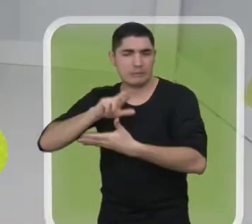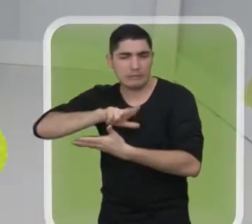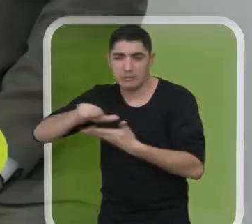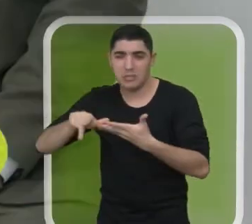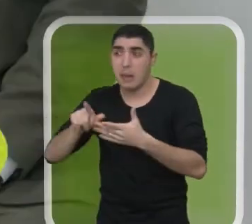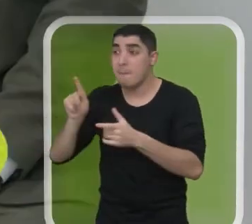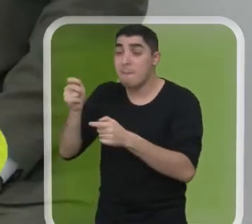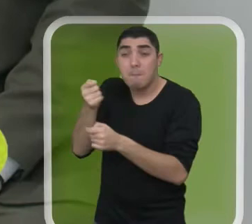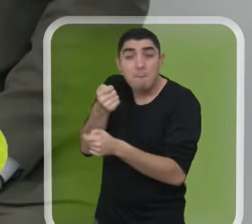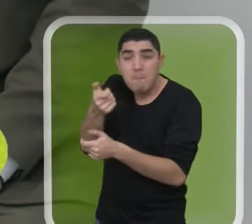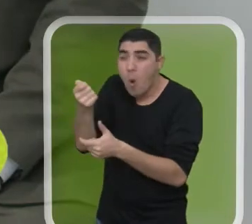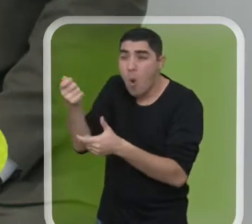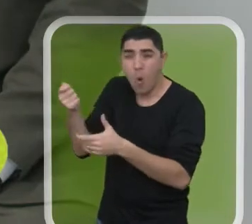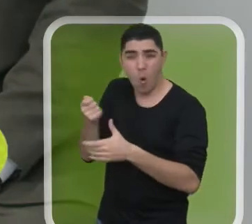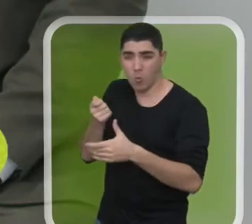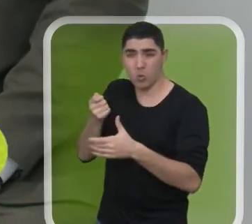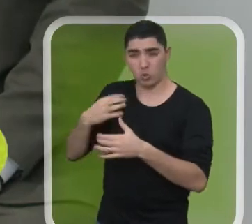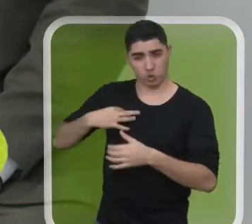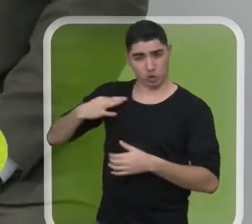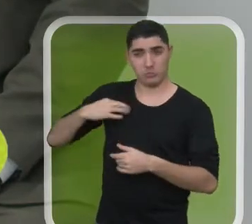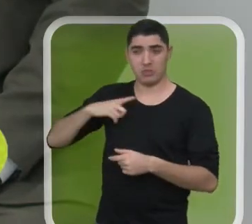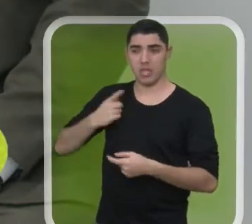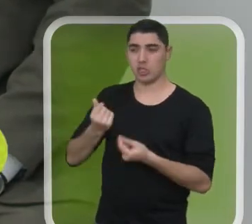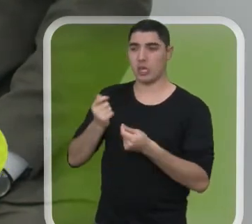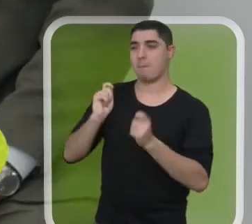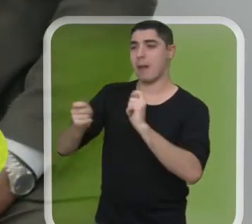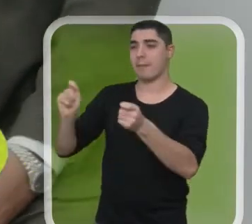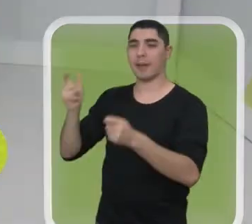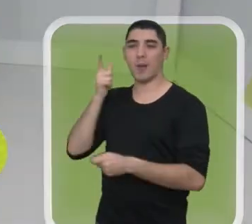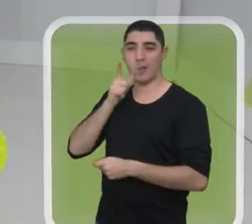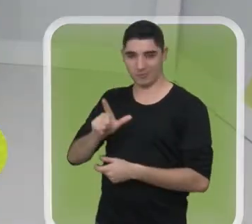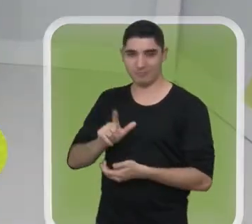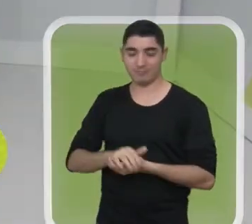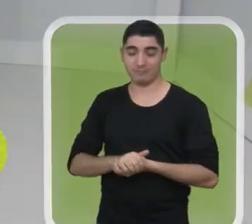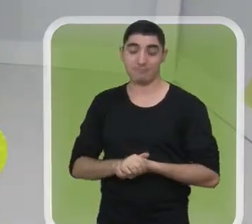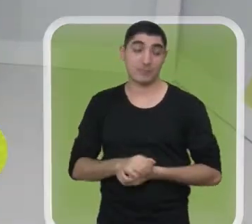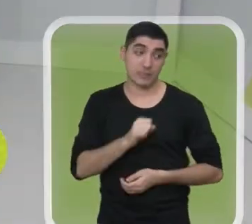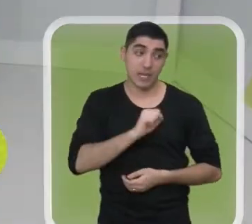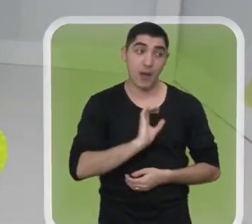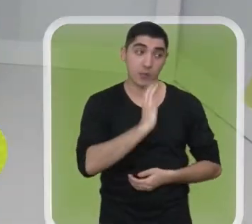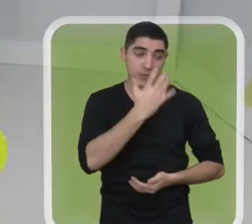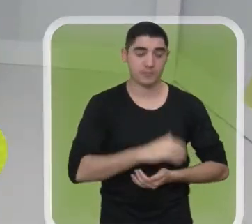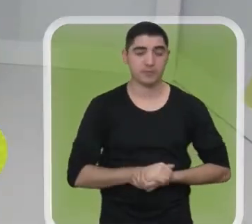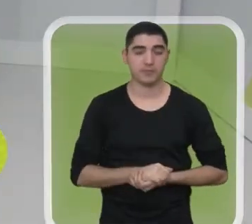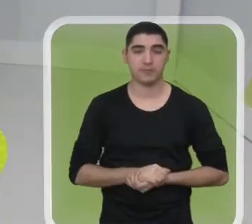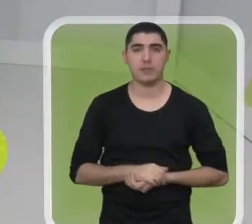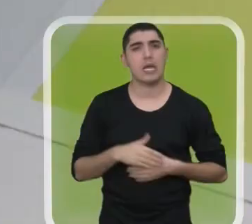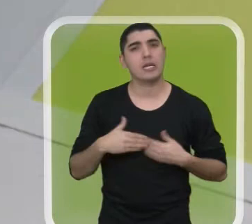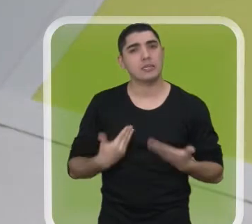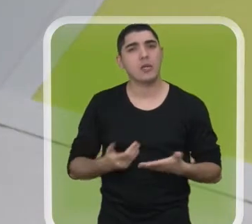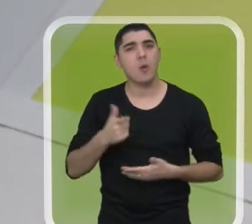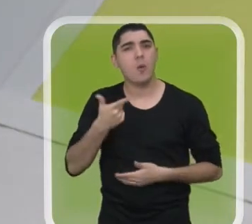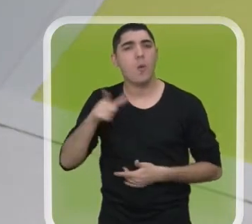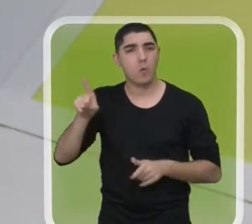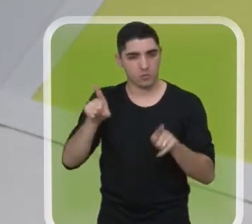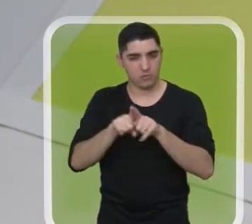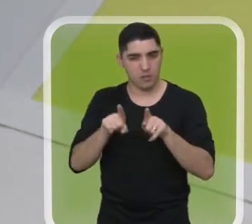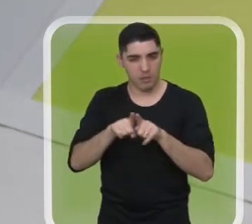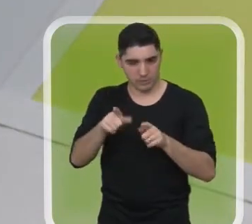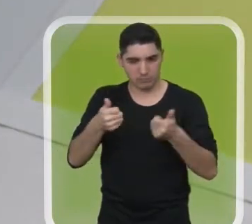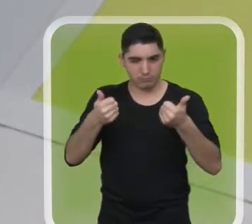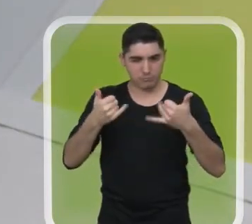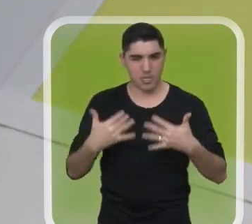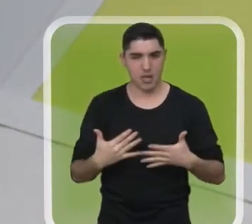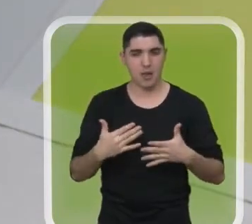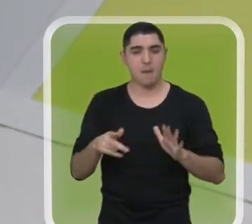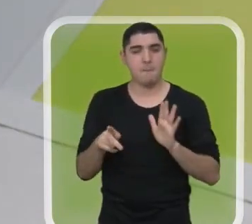uma situação financeira confortável. Sim, acho que é isso que acontece. Doutor, uma outra questão. A gente falou da dívida que não é